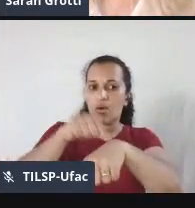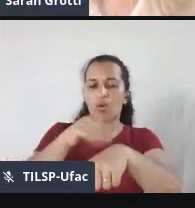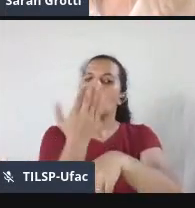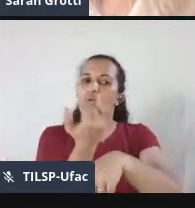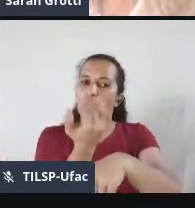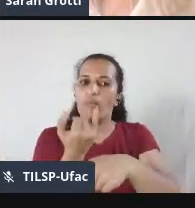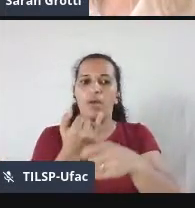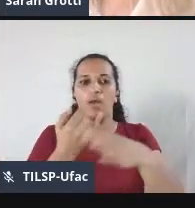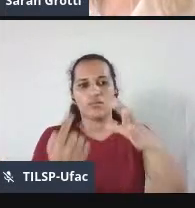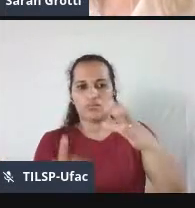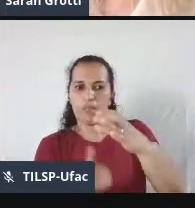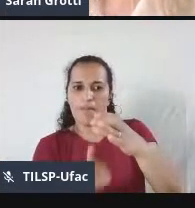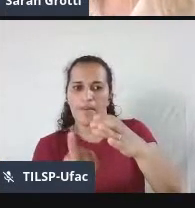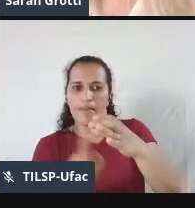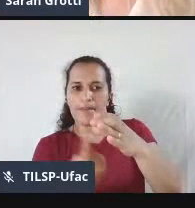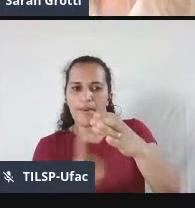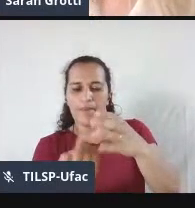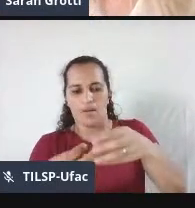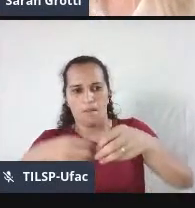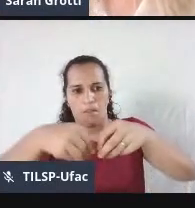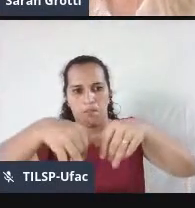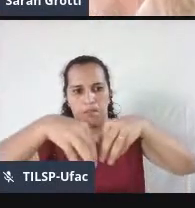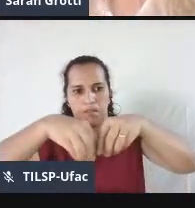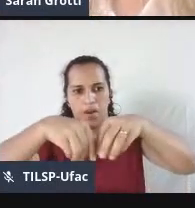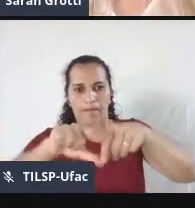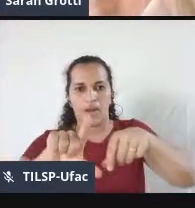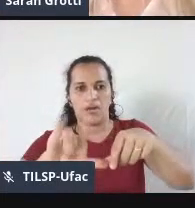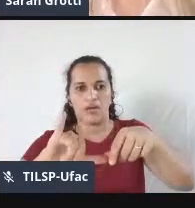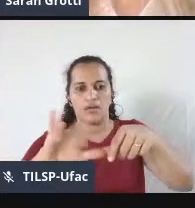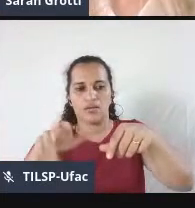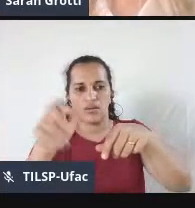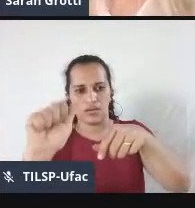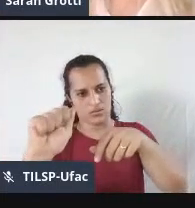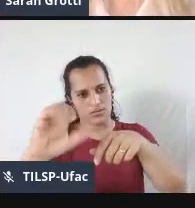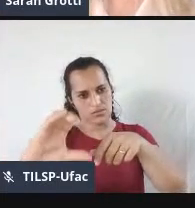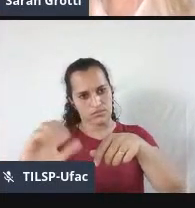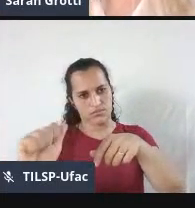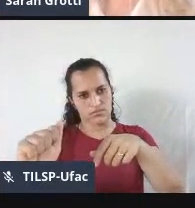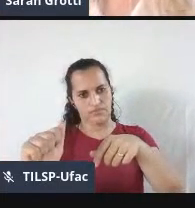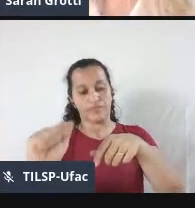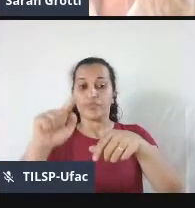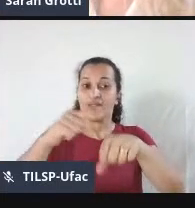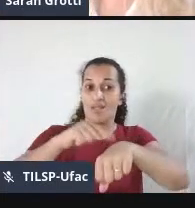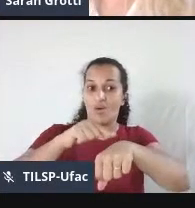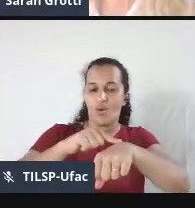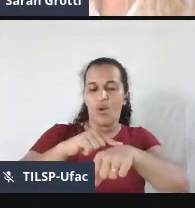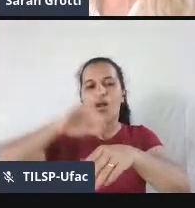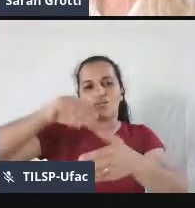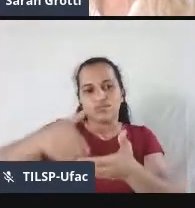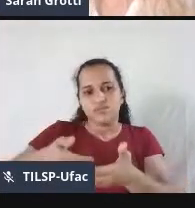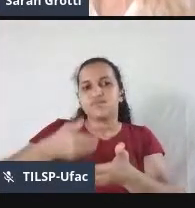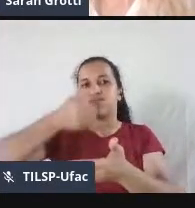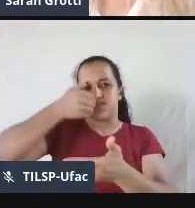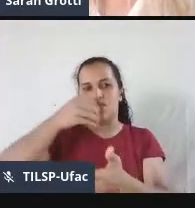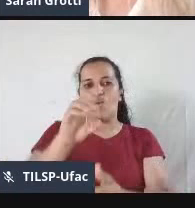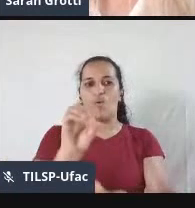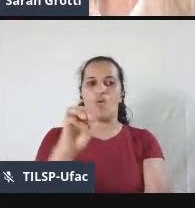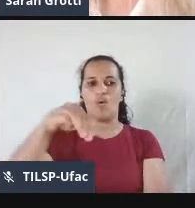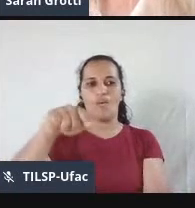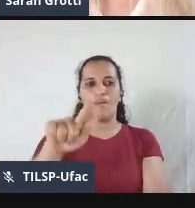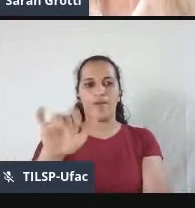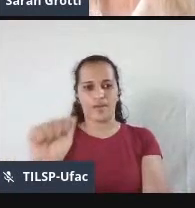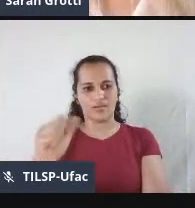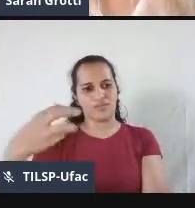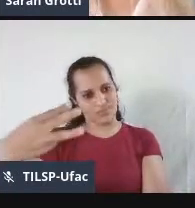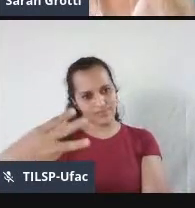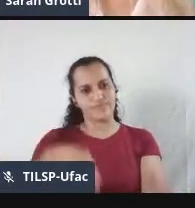grau de ômega 3, vai se perdendo. Se você moer ela na hora, você vai estar ingerindo bem mais ômega 3. 1